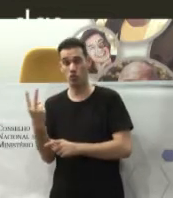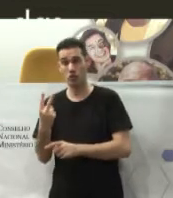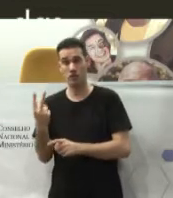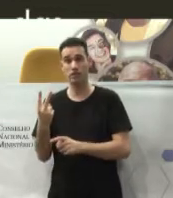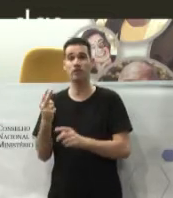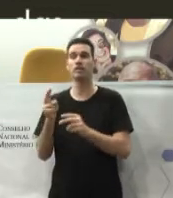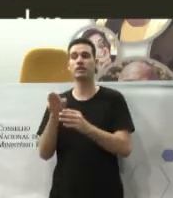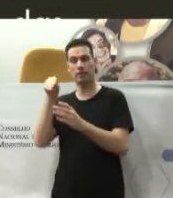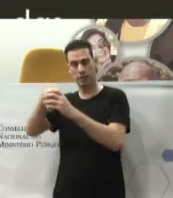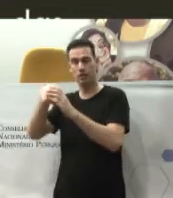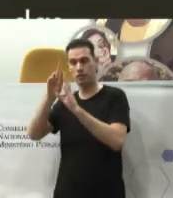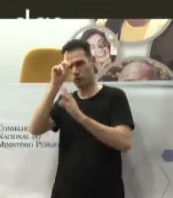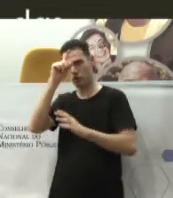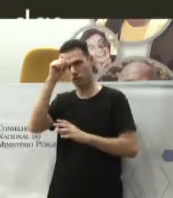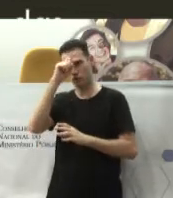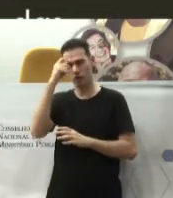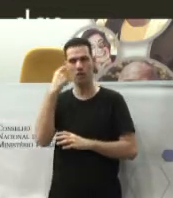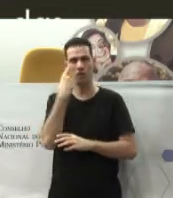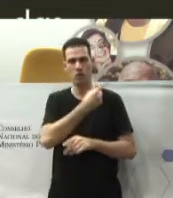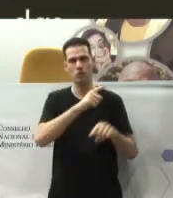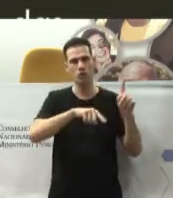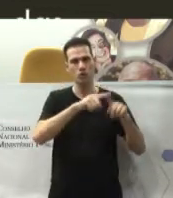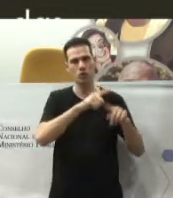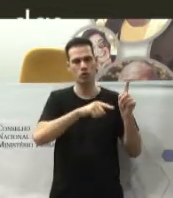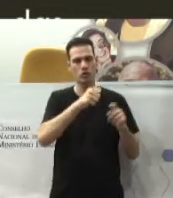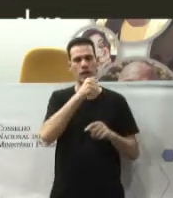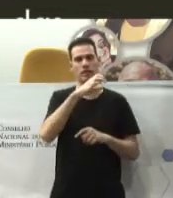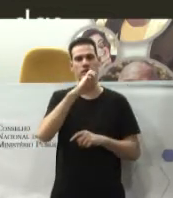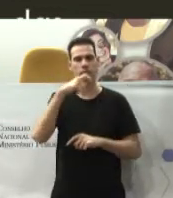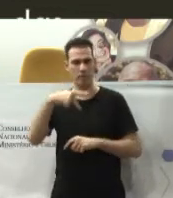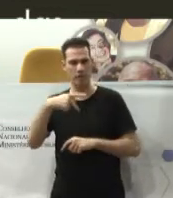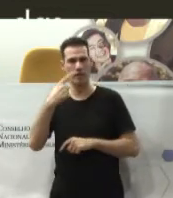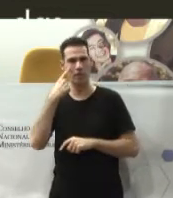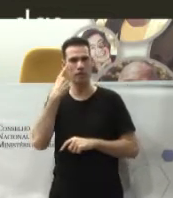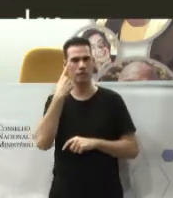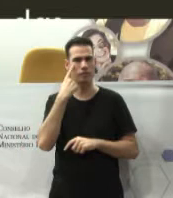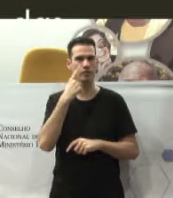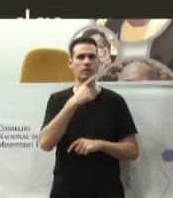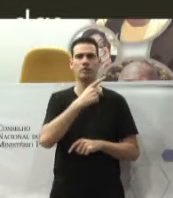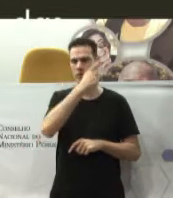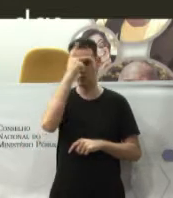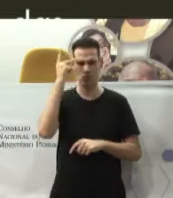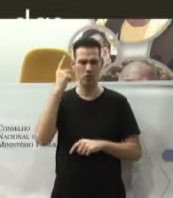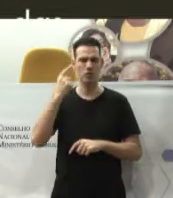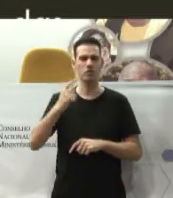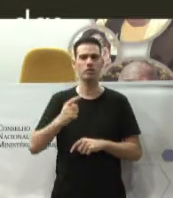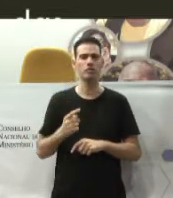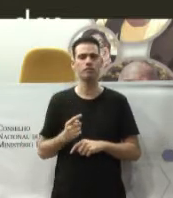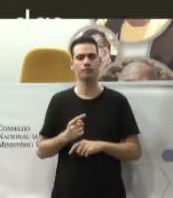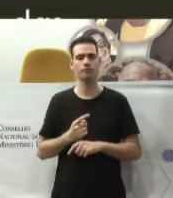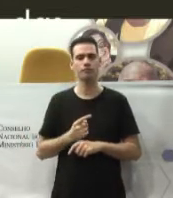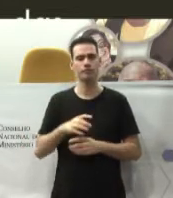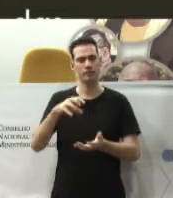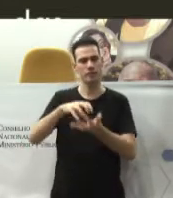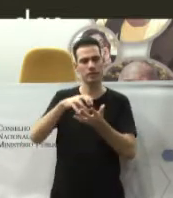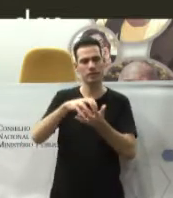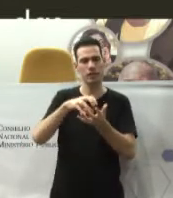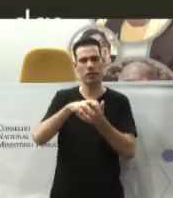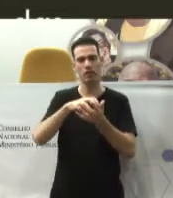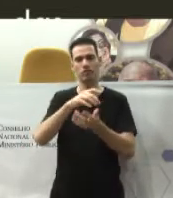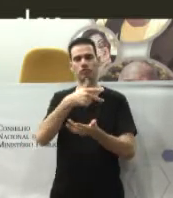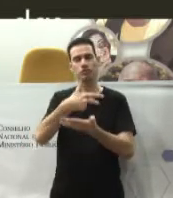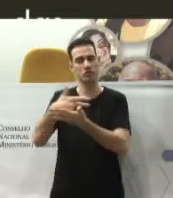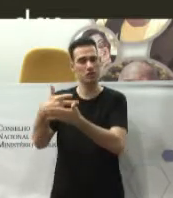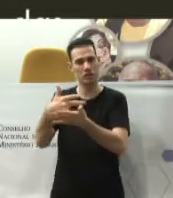psiquiátricos. Os produtos da ACP até agora, a identificação dos residentes psiquiátricos, alteração da central de regulação de leitos